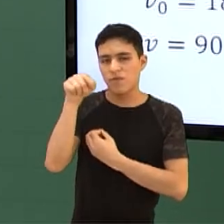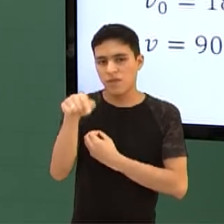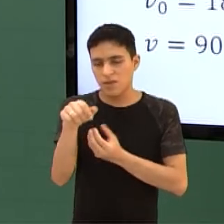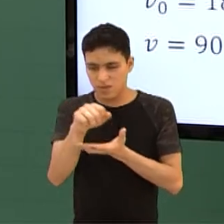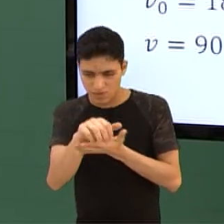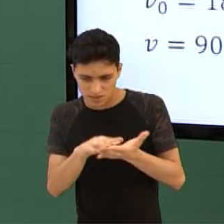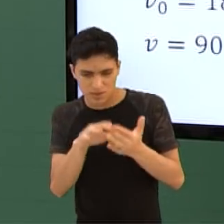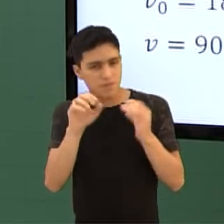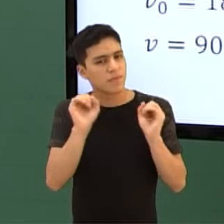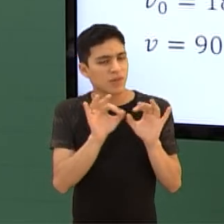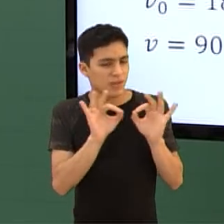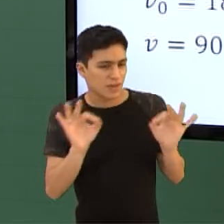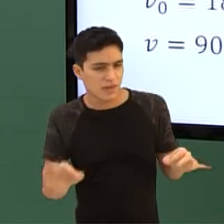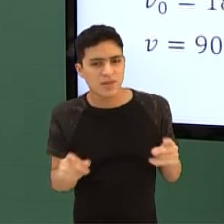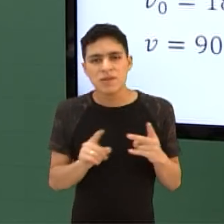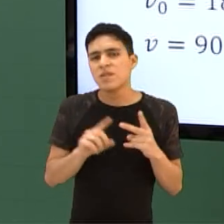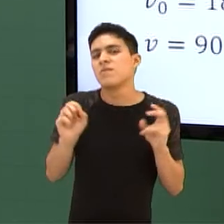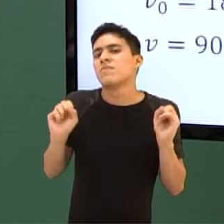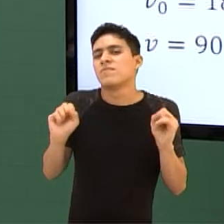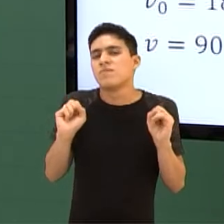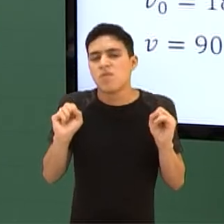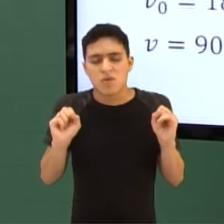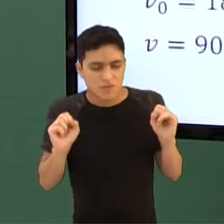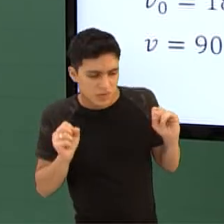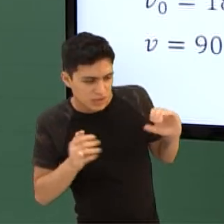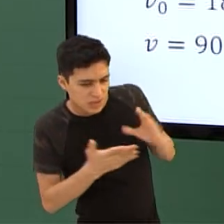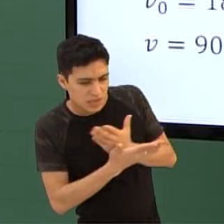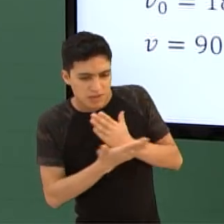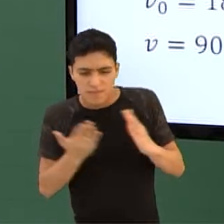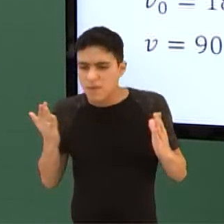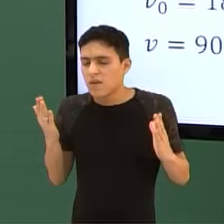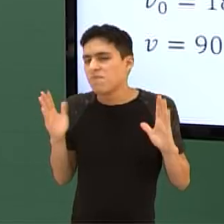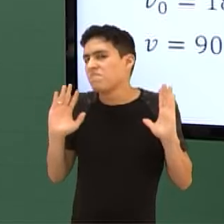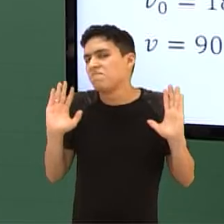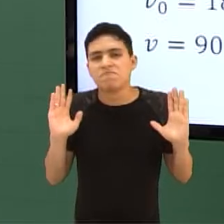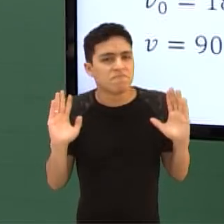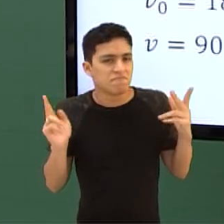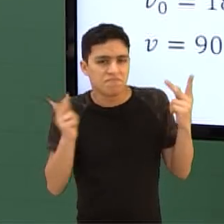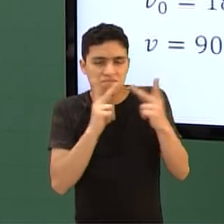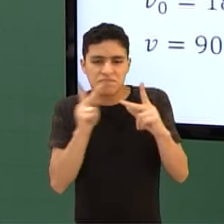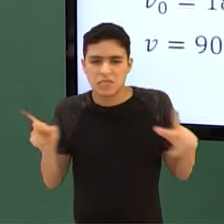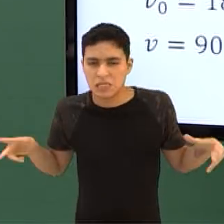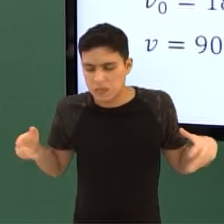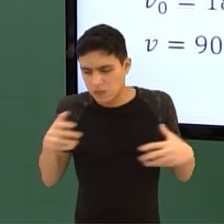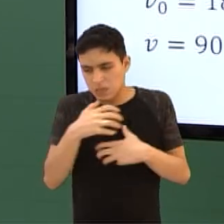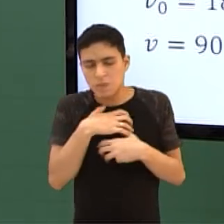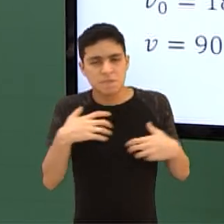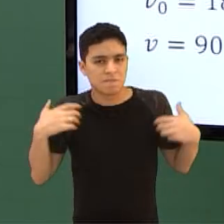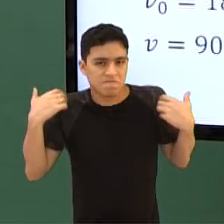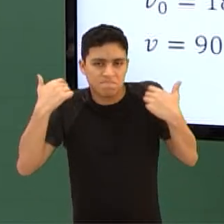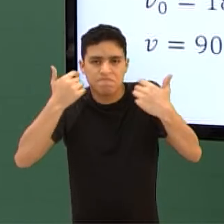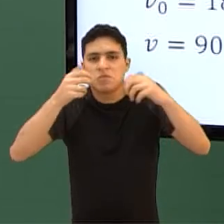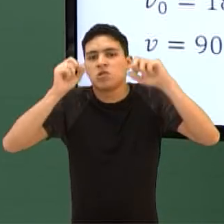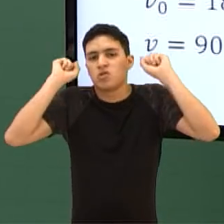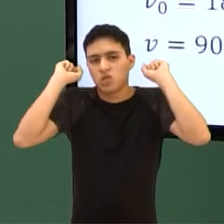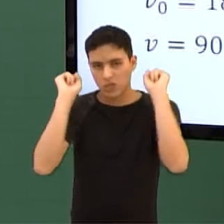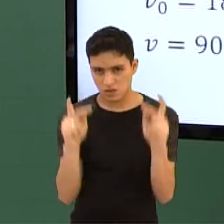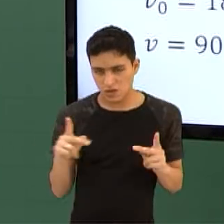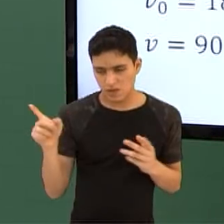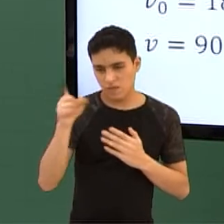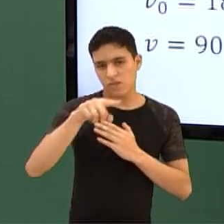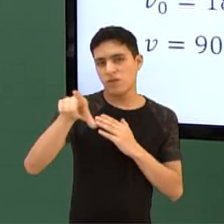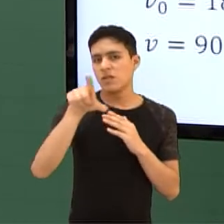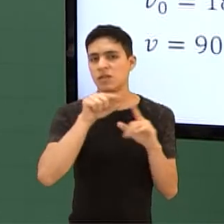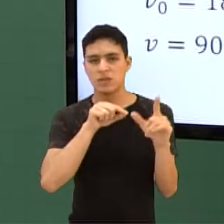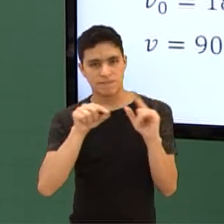pode simplificar, você pode fazer cada termo separado, depois só fazer a continha. A forma como você fazer isso é você que